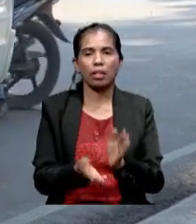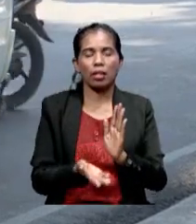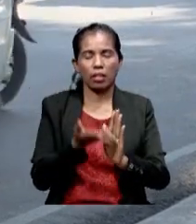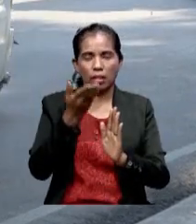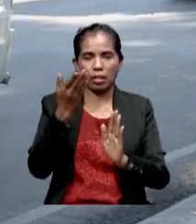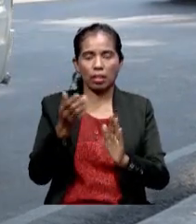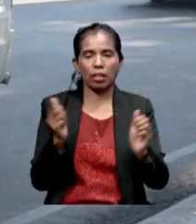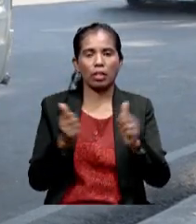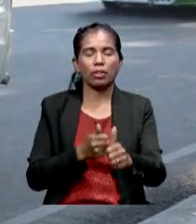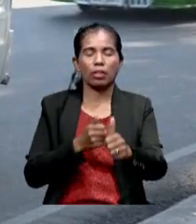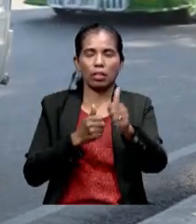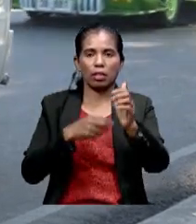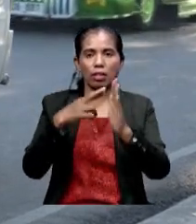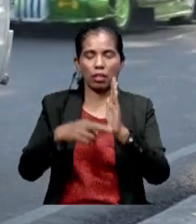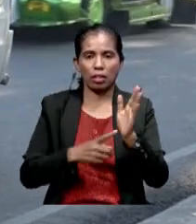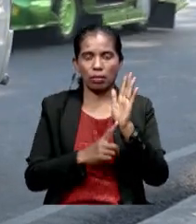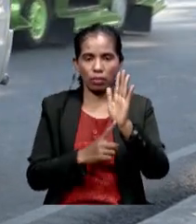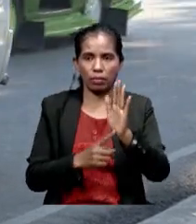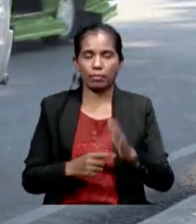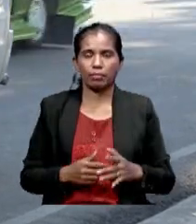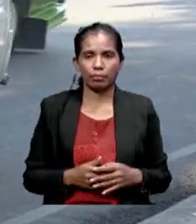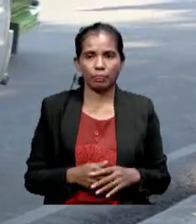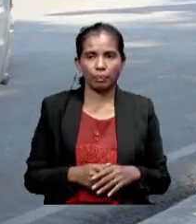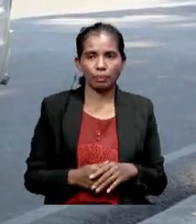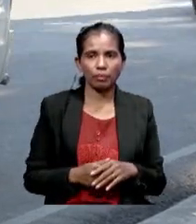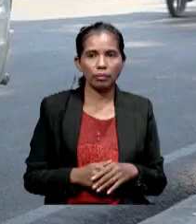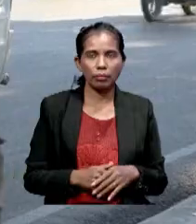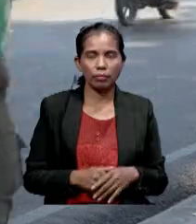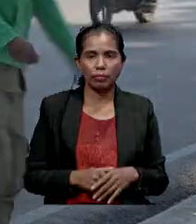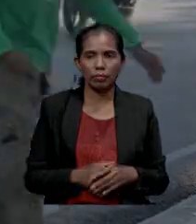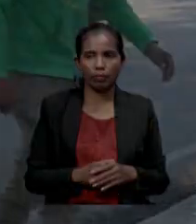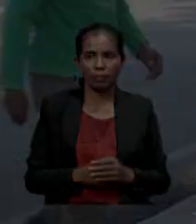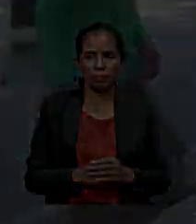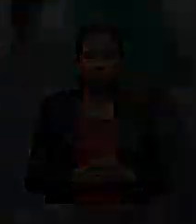tui regra nebe fosai ona. Teresina Leland, Dilma Suzetti, GMN.